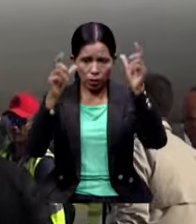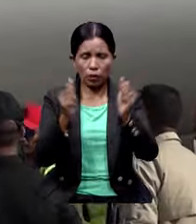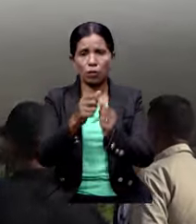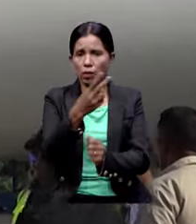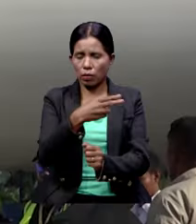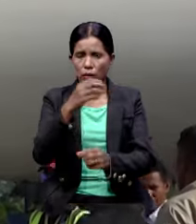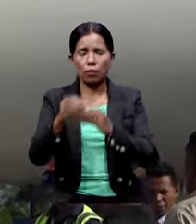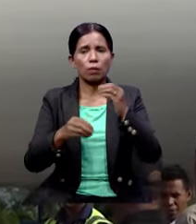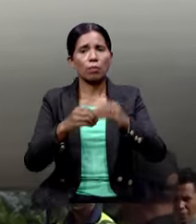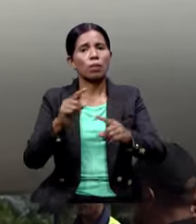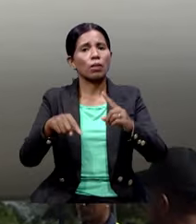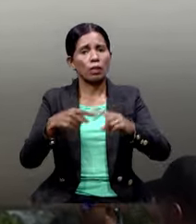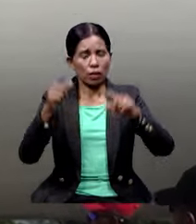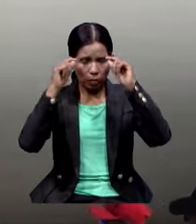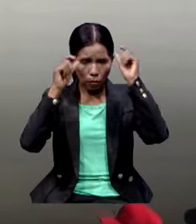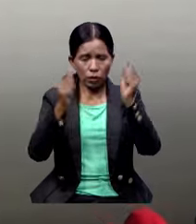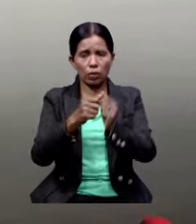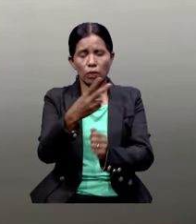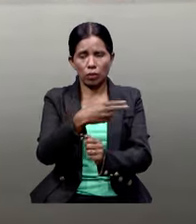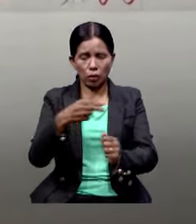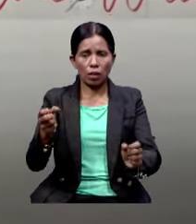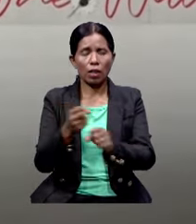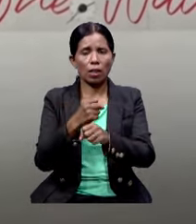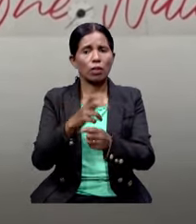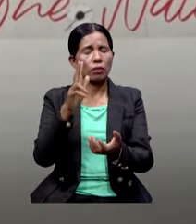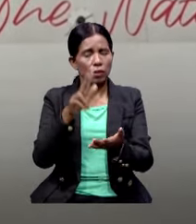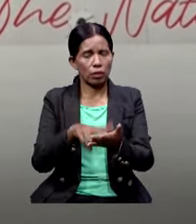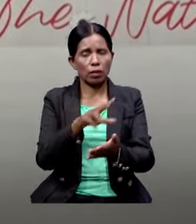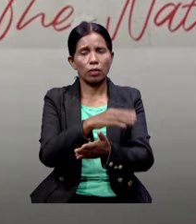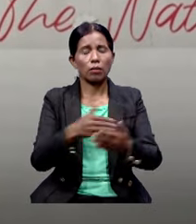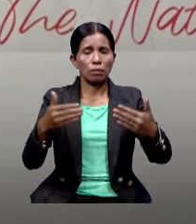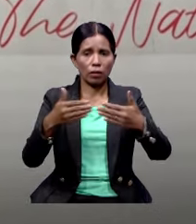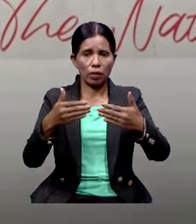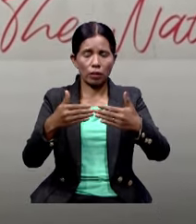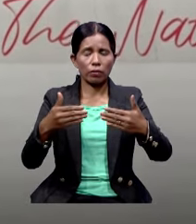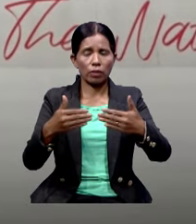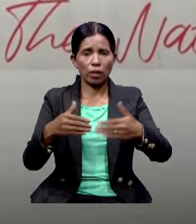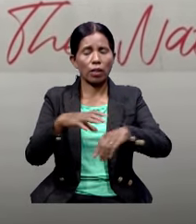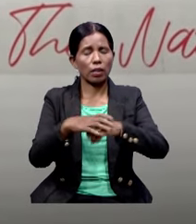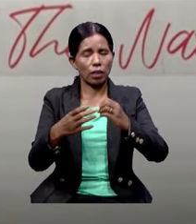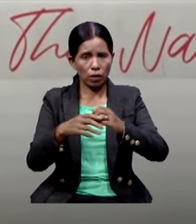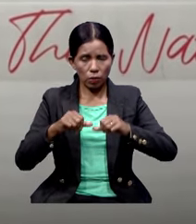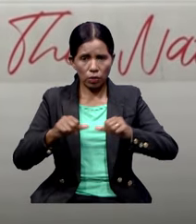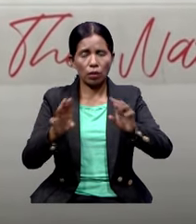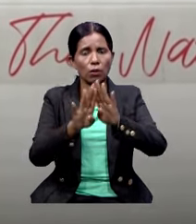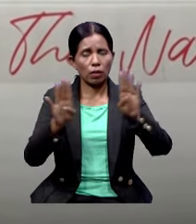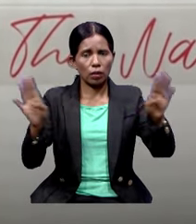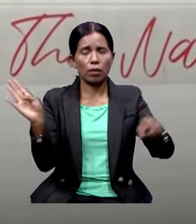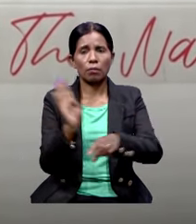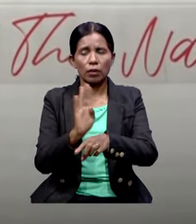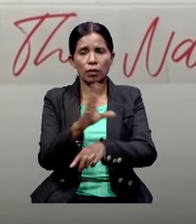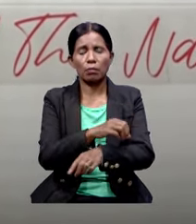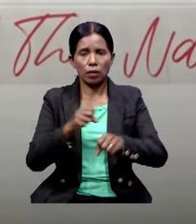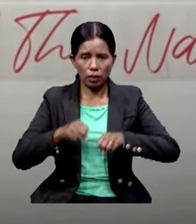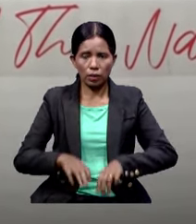katak, bainhira Timor-Leste no Indonesia formaliza ona fronteira terrestre, se continua lo que dalam ba negociasaun fronteira